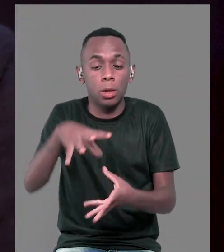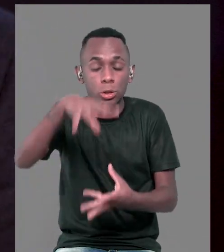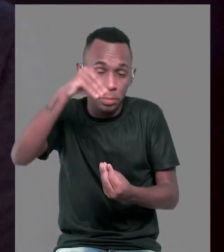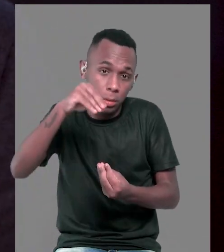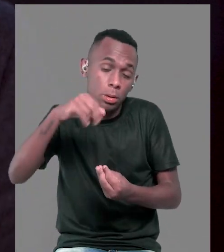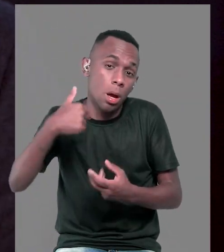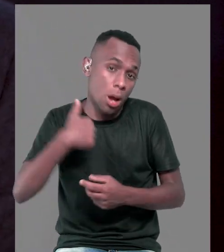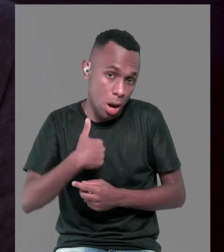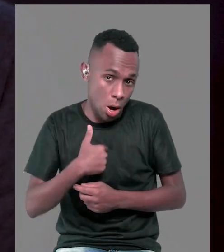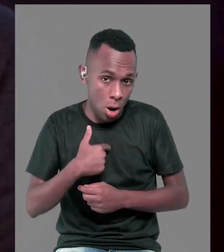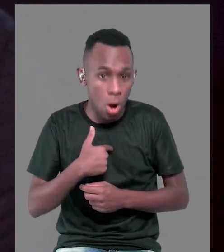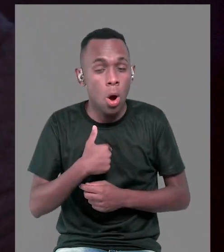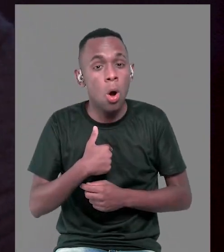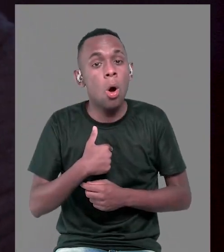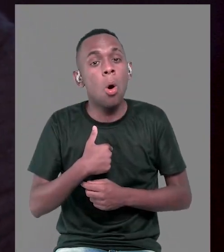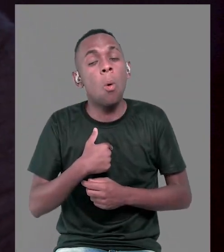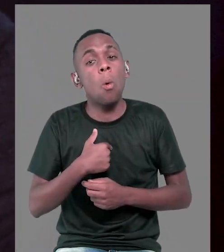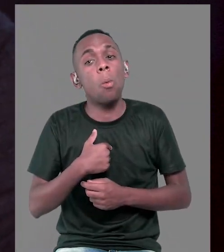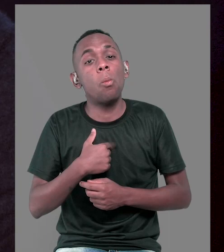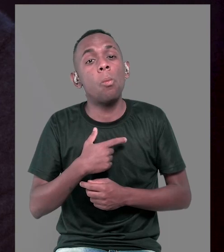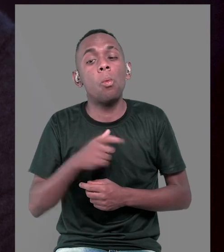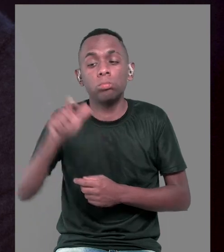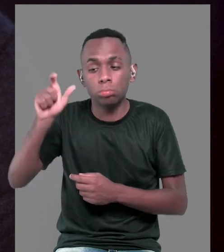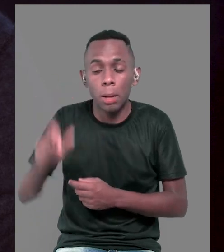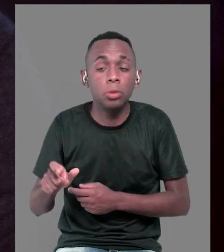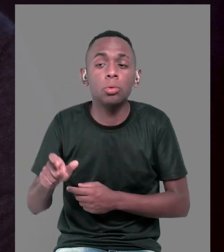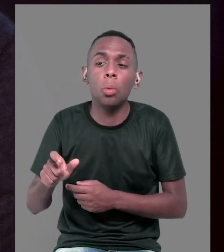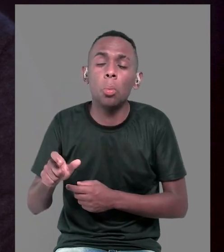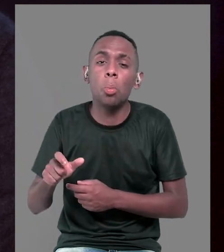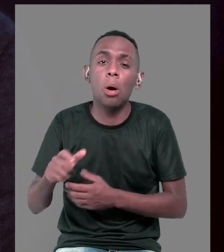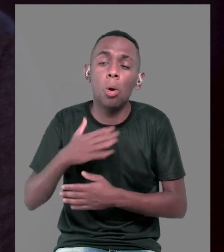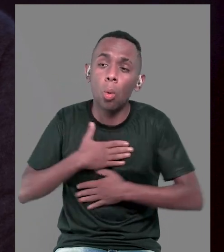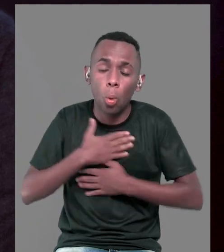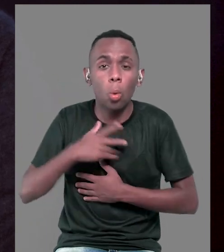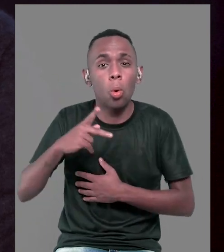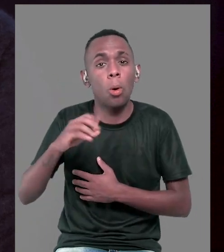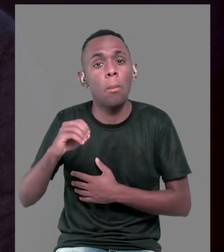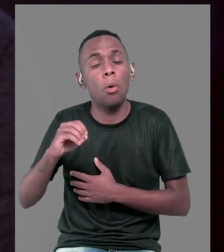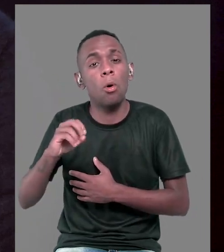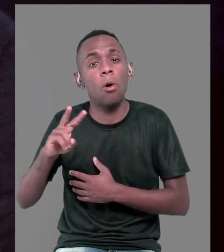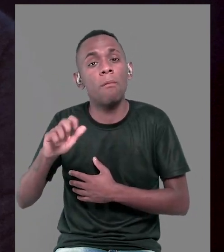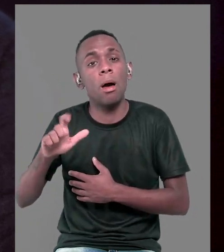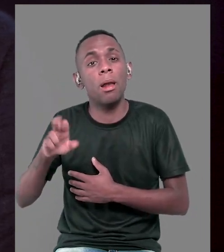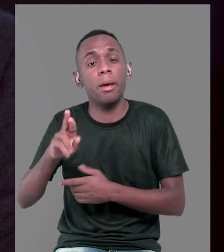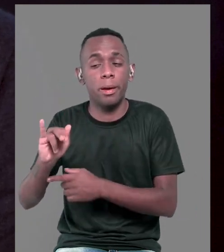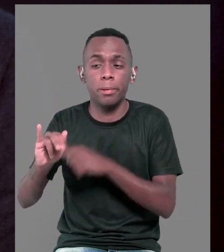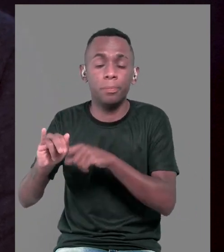vou atrás do ensaísta, poeta francês Paul Valéry, um